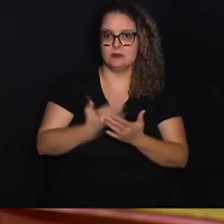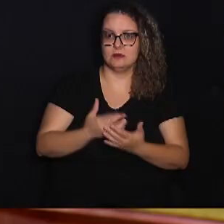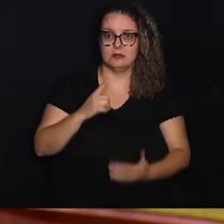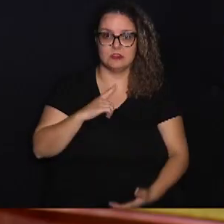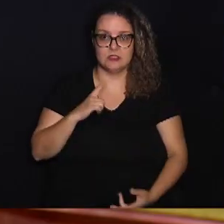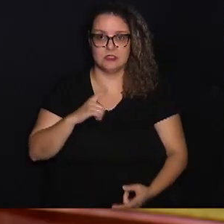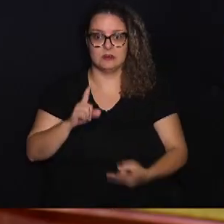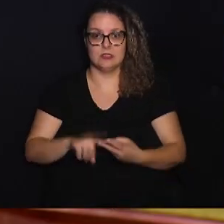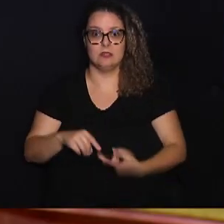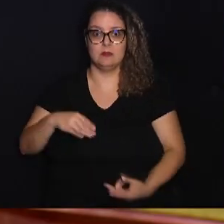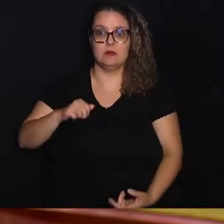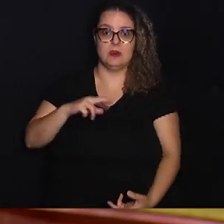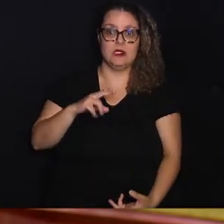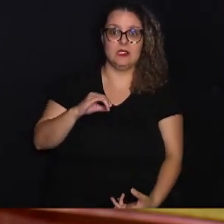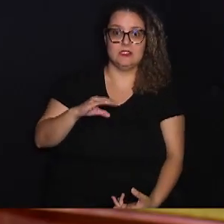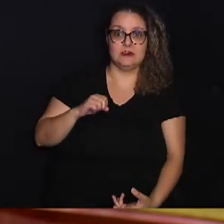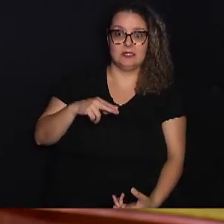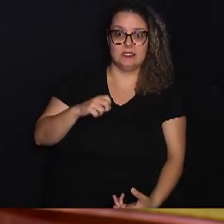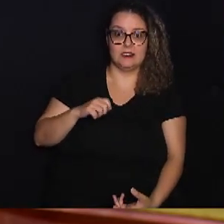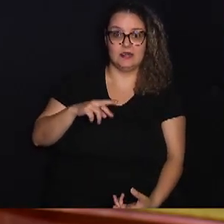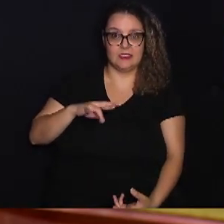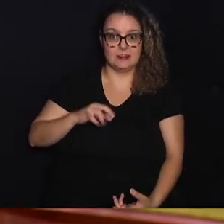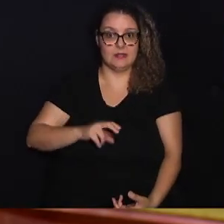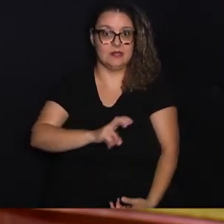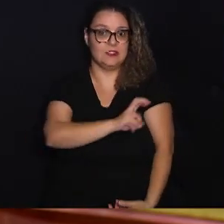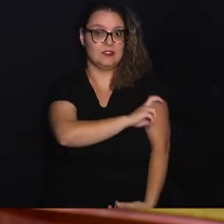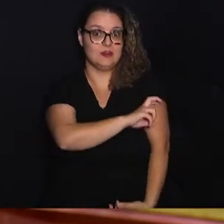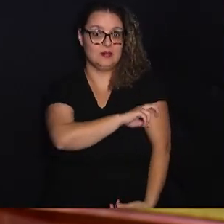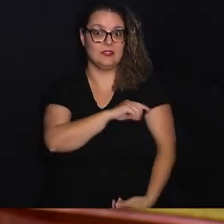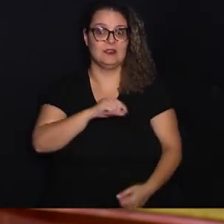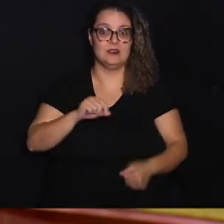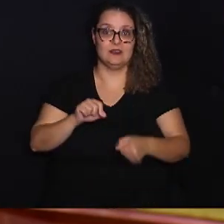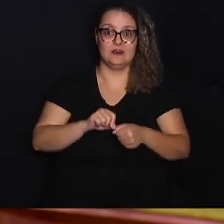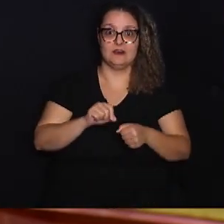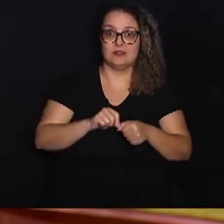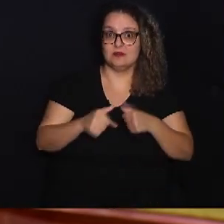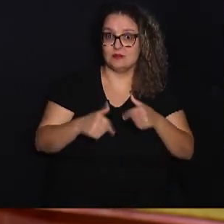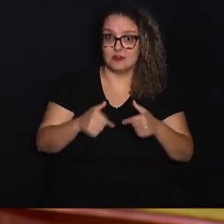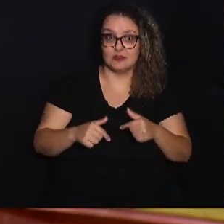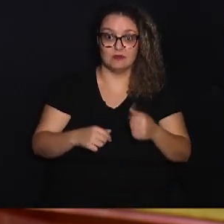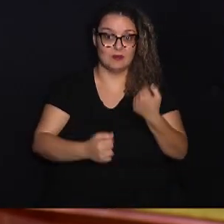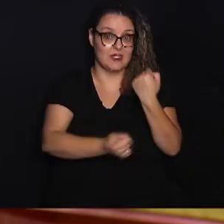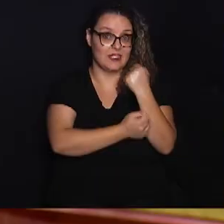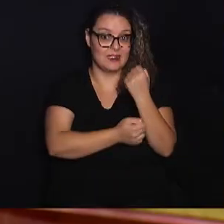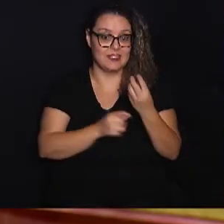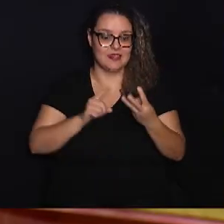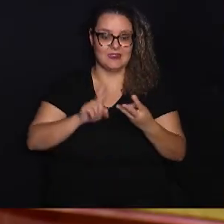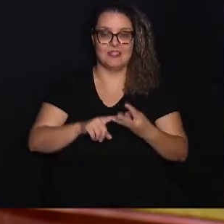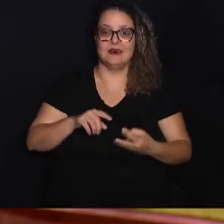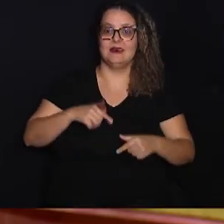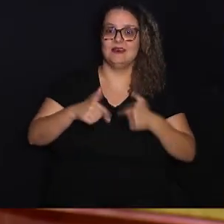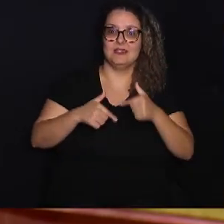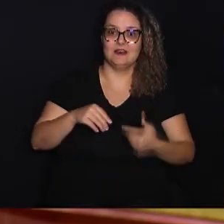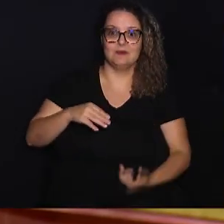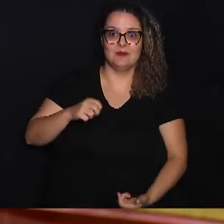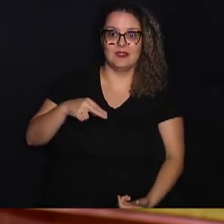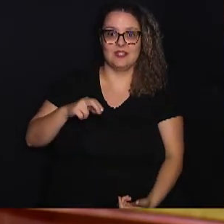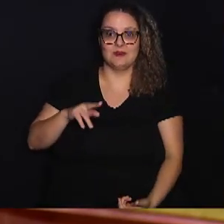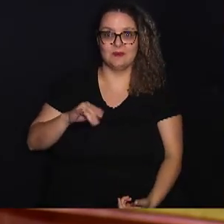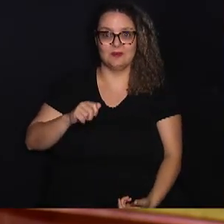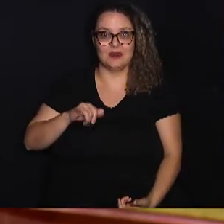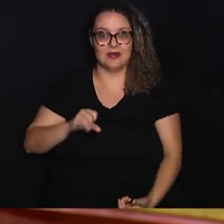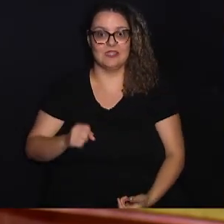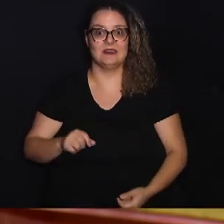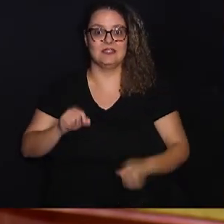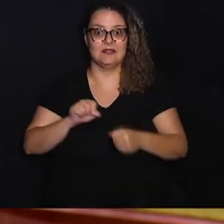temos marcenaria a partir do 5º ano, eles fazem trabalhos com madeira. Nós temos trabalhos manuais, as crianças